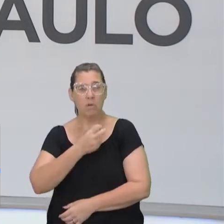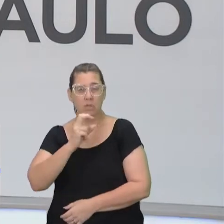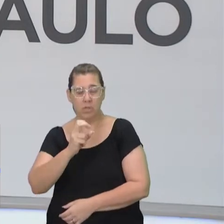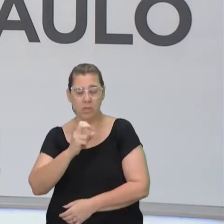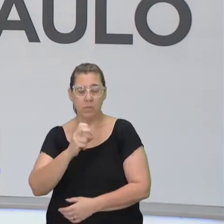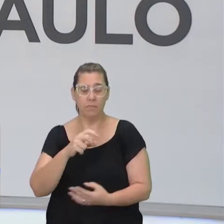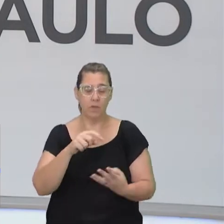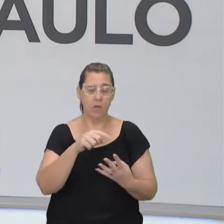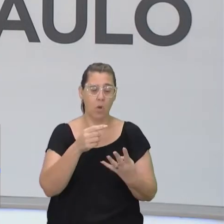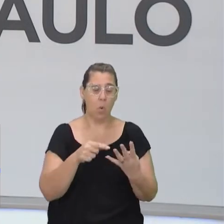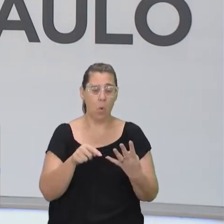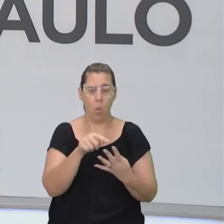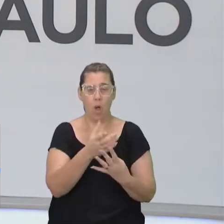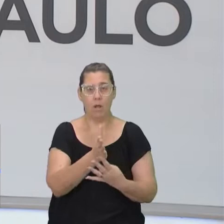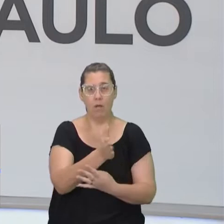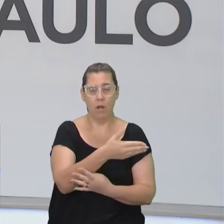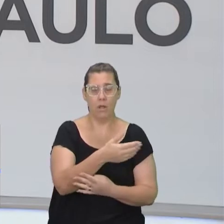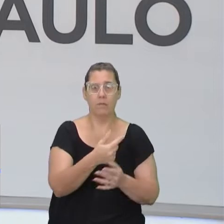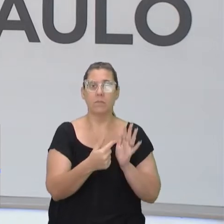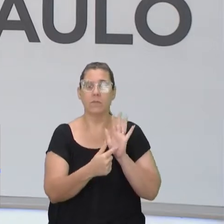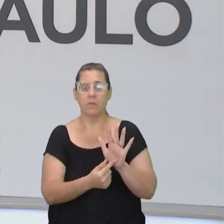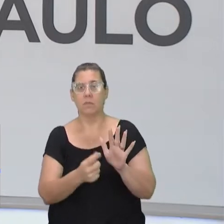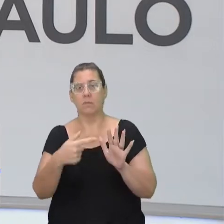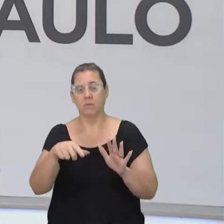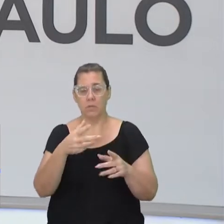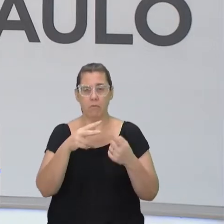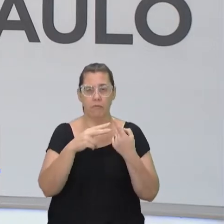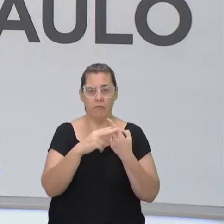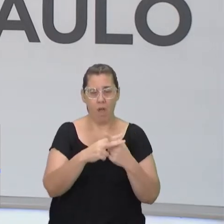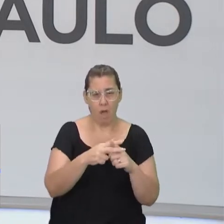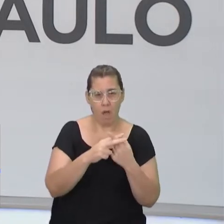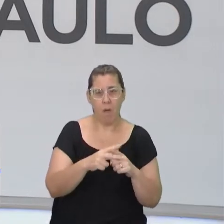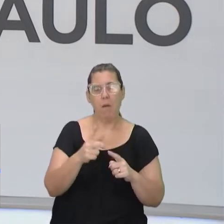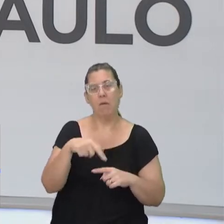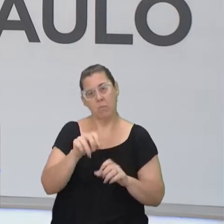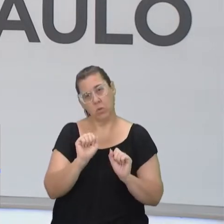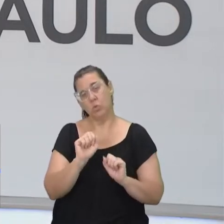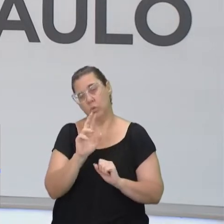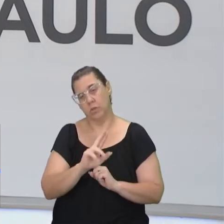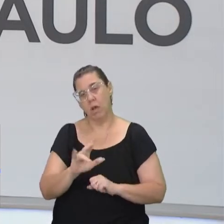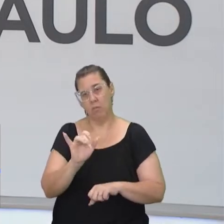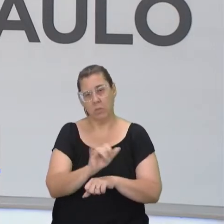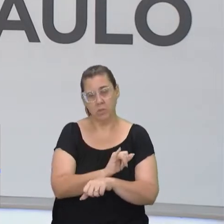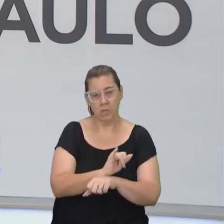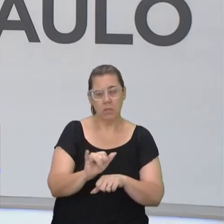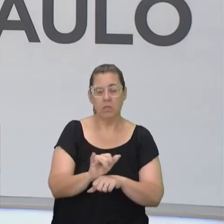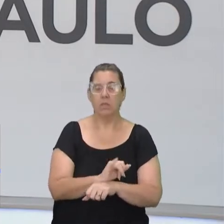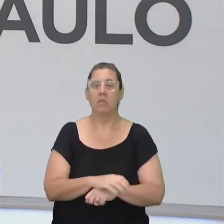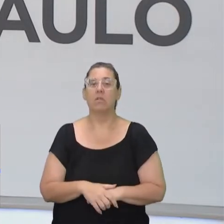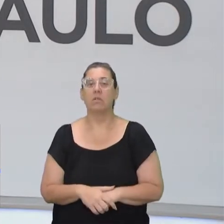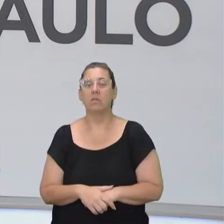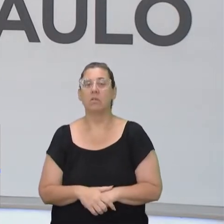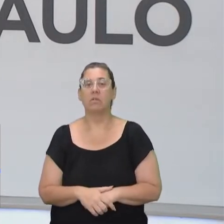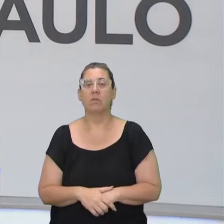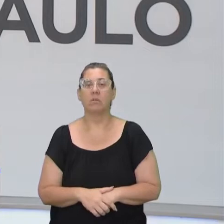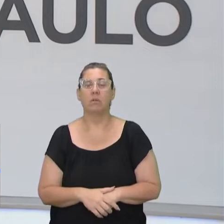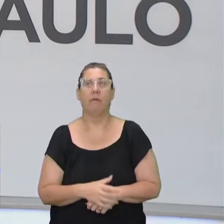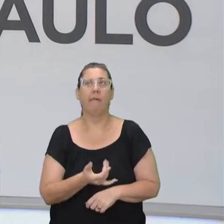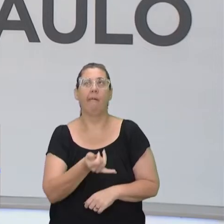primeiras aulas eu vim trazendo para vocês ferramentas que você poderia utilizar. Por exemplo, teve uma aula que eu falei, olha,